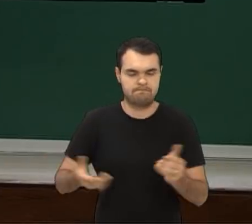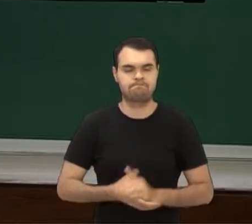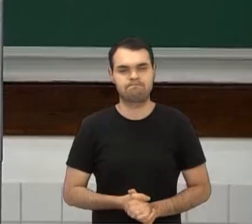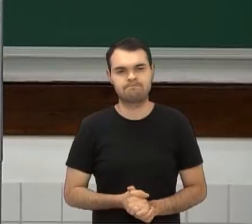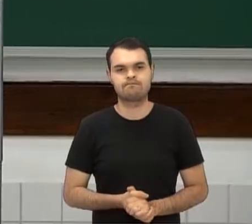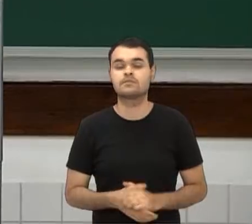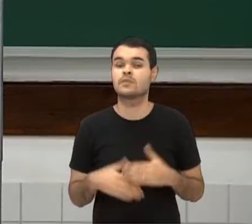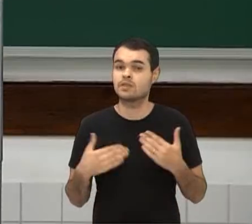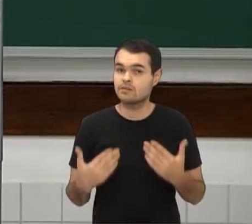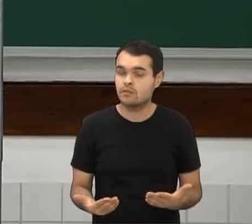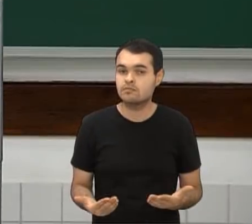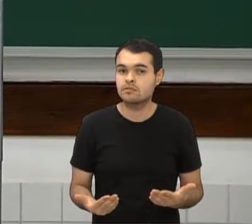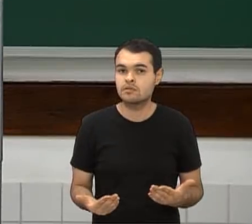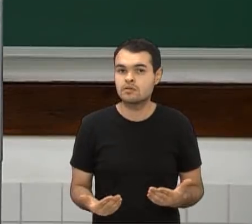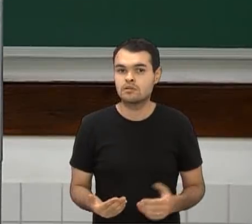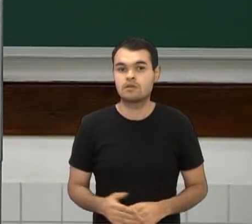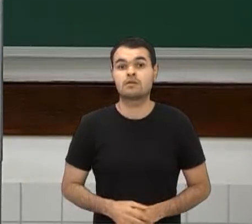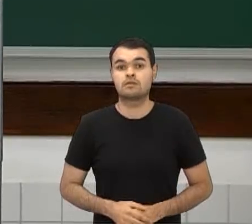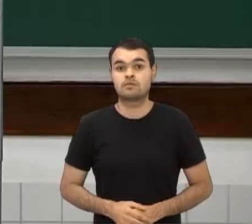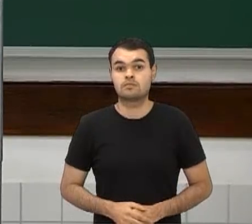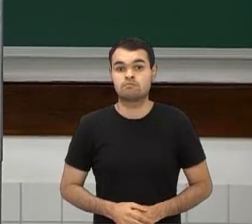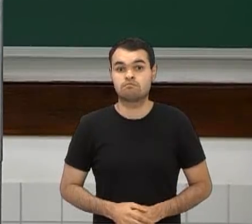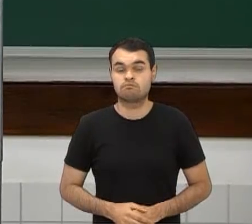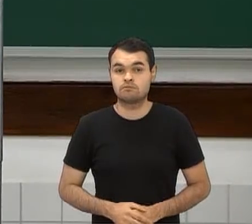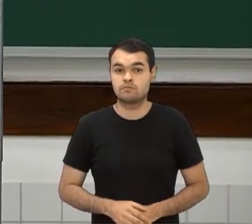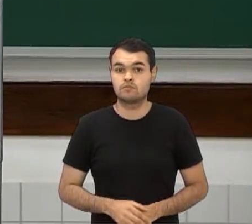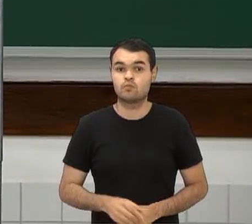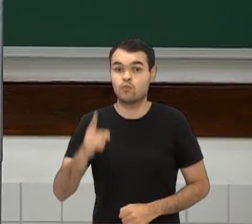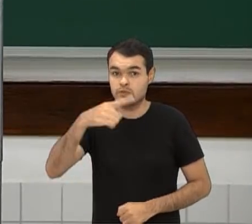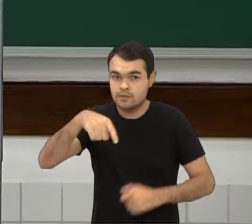animais? Fácil essa, pessoal. Anote no seu caderninho.